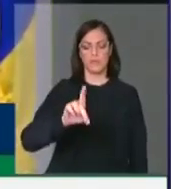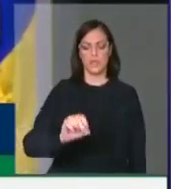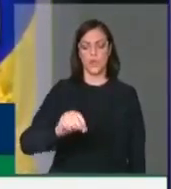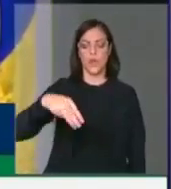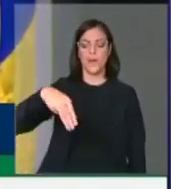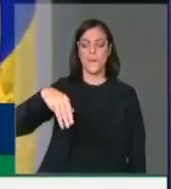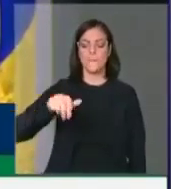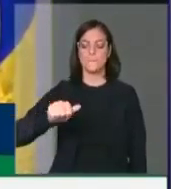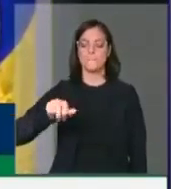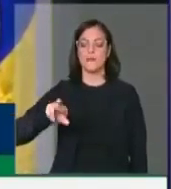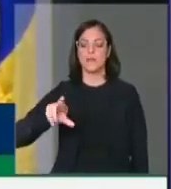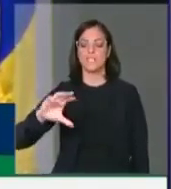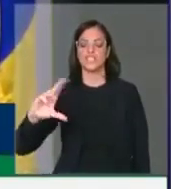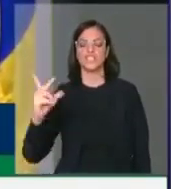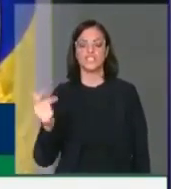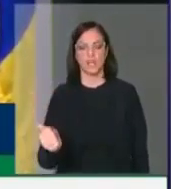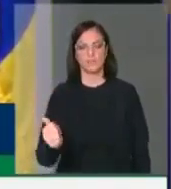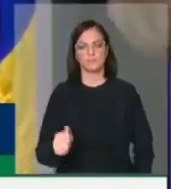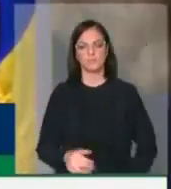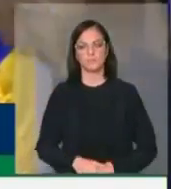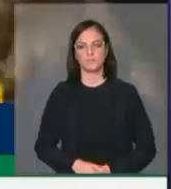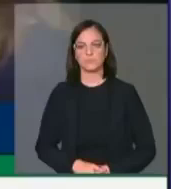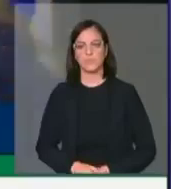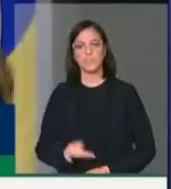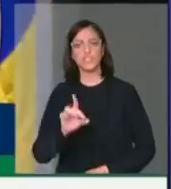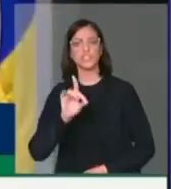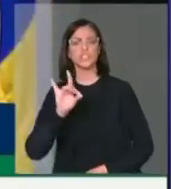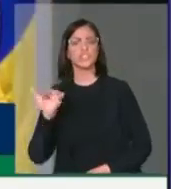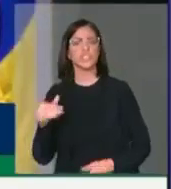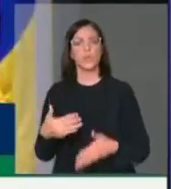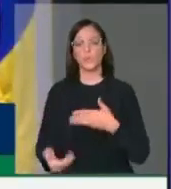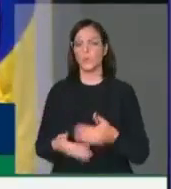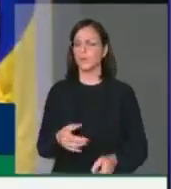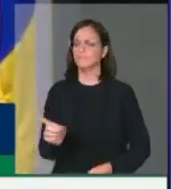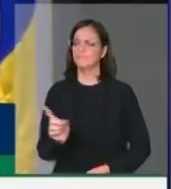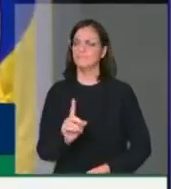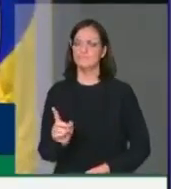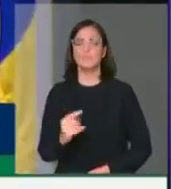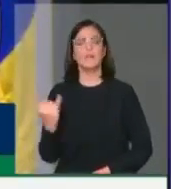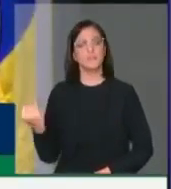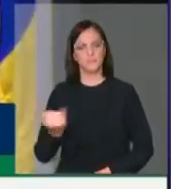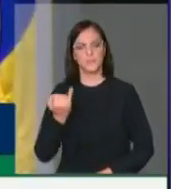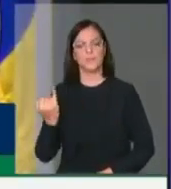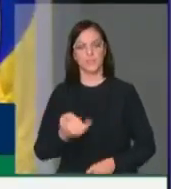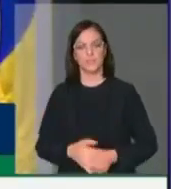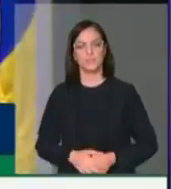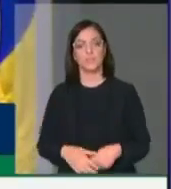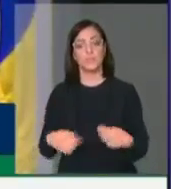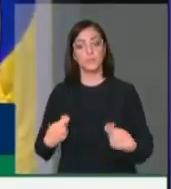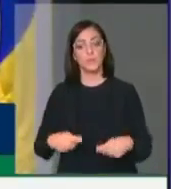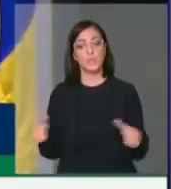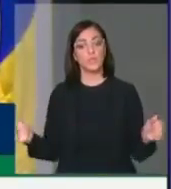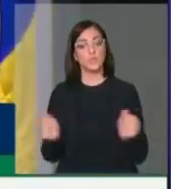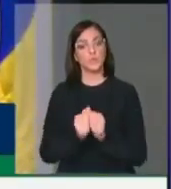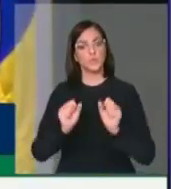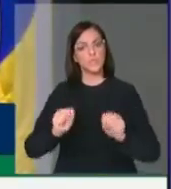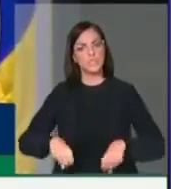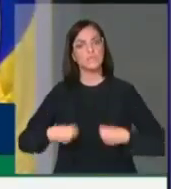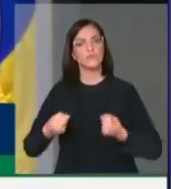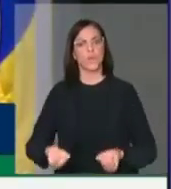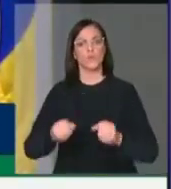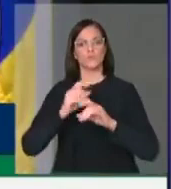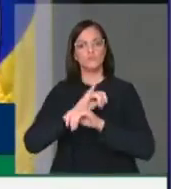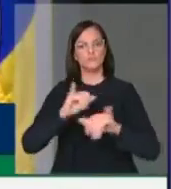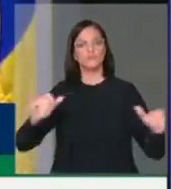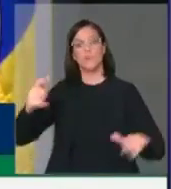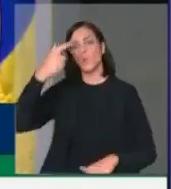é meramente simbólica. Ela tem o objetivo de incluir toda a sociedade no esforço de conscientizar